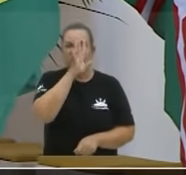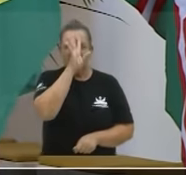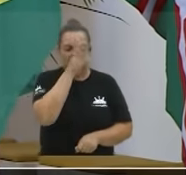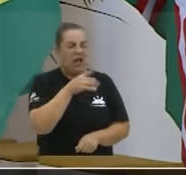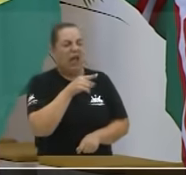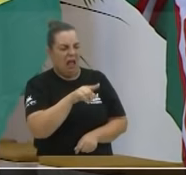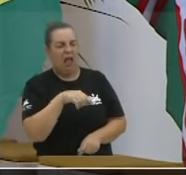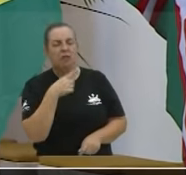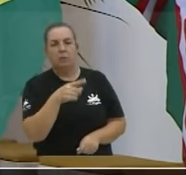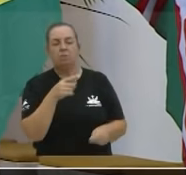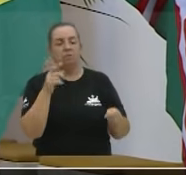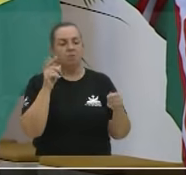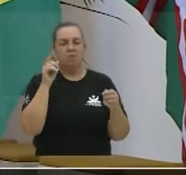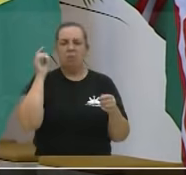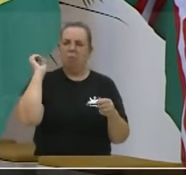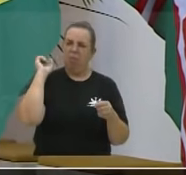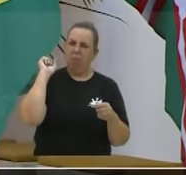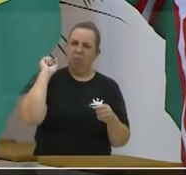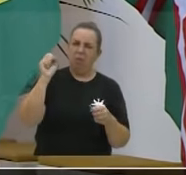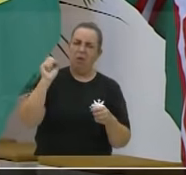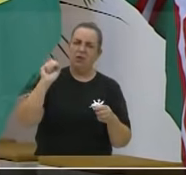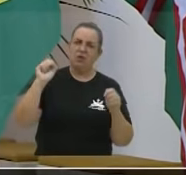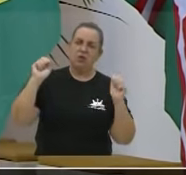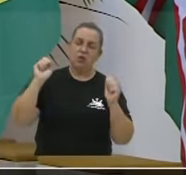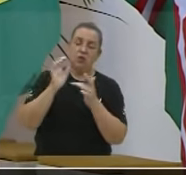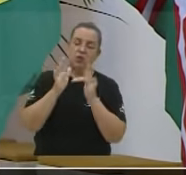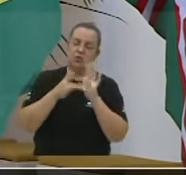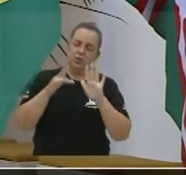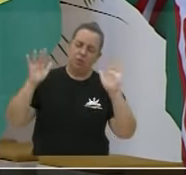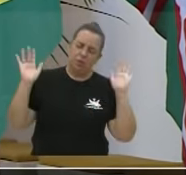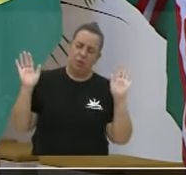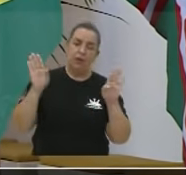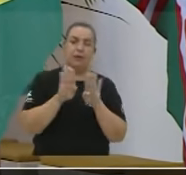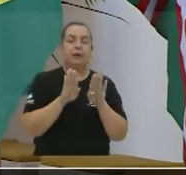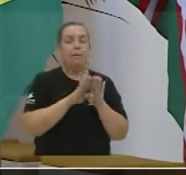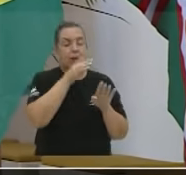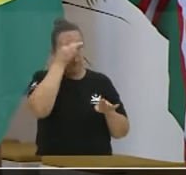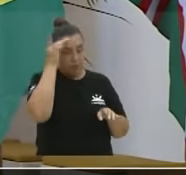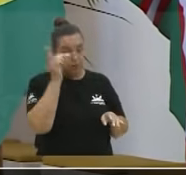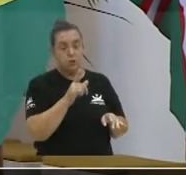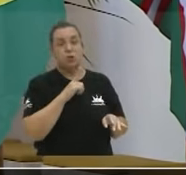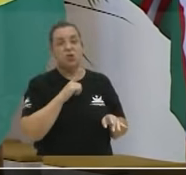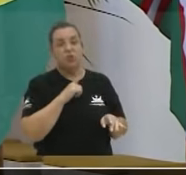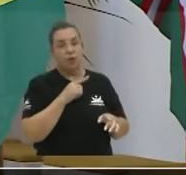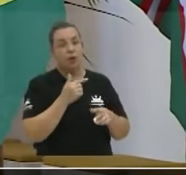Jesus e decidiram matar as testemunhas de Jesus.